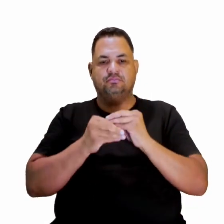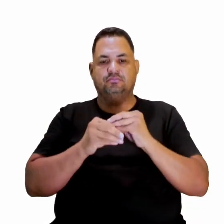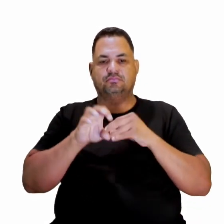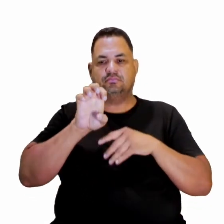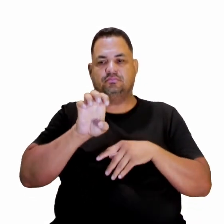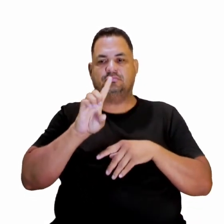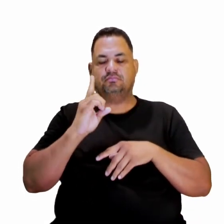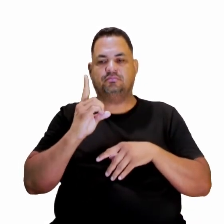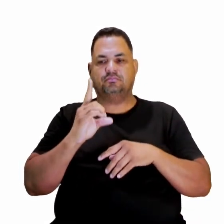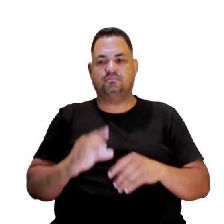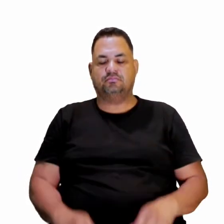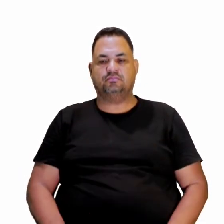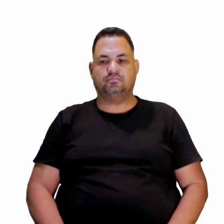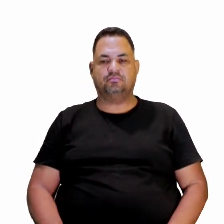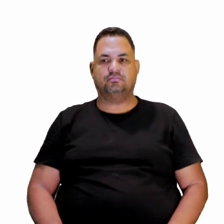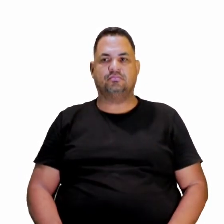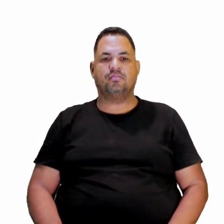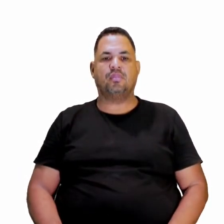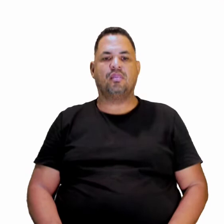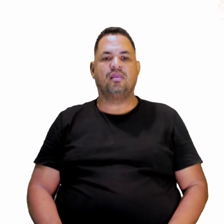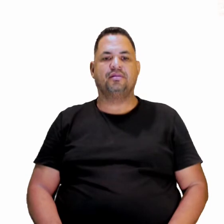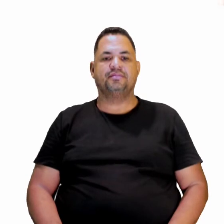ED. Referred.